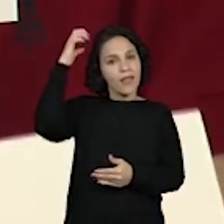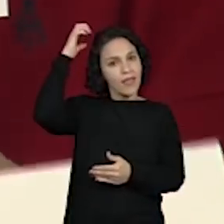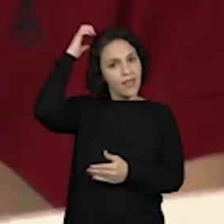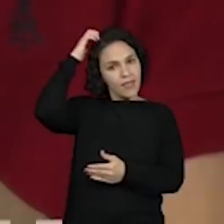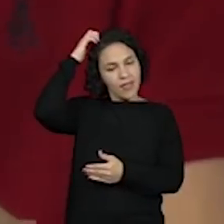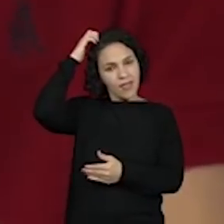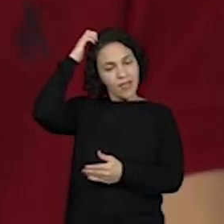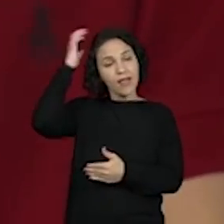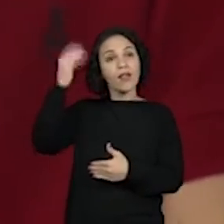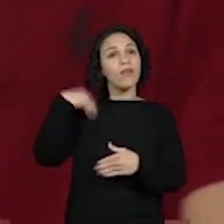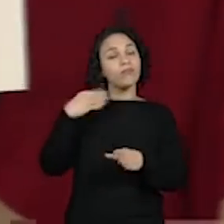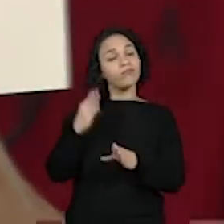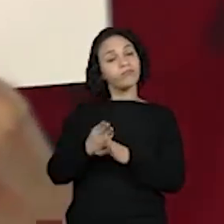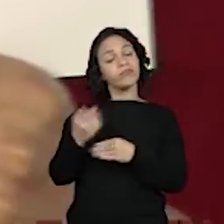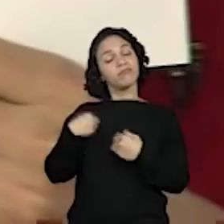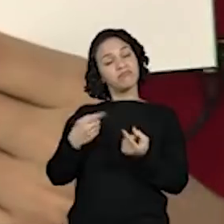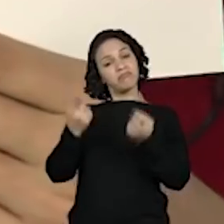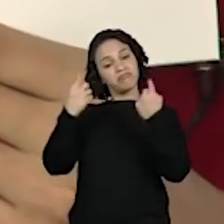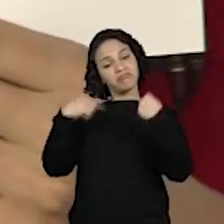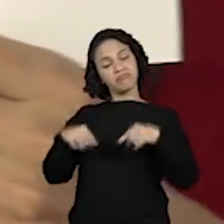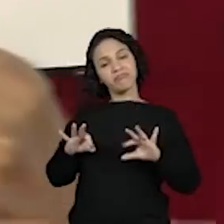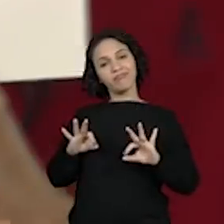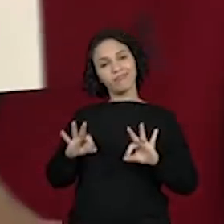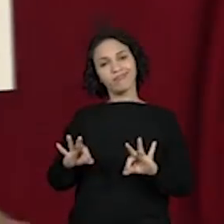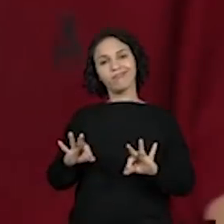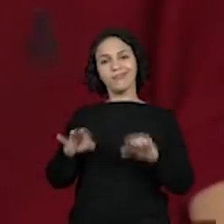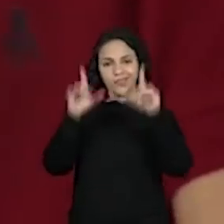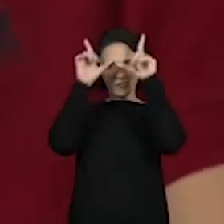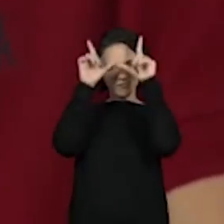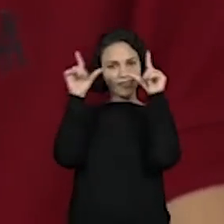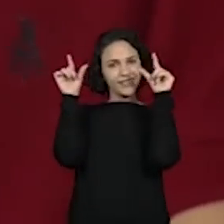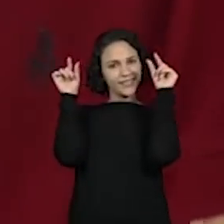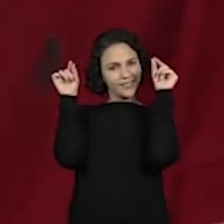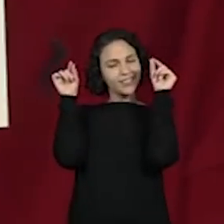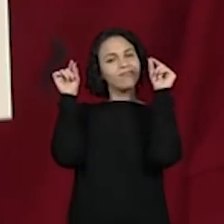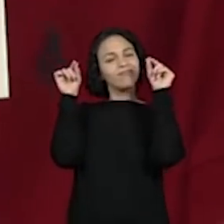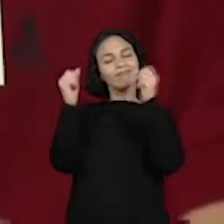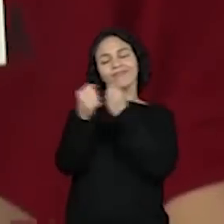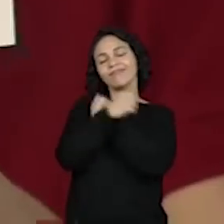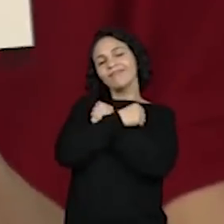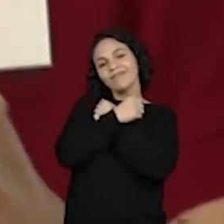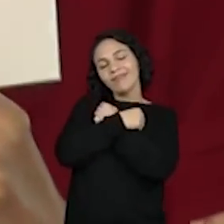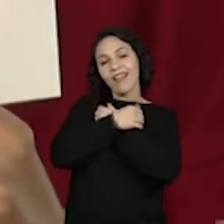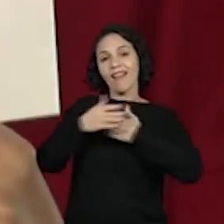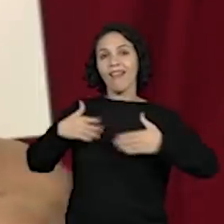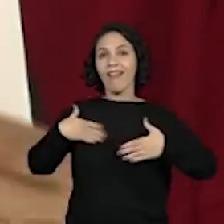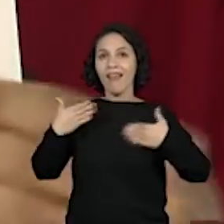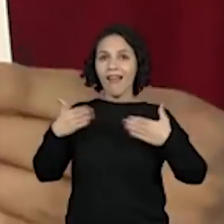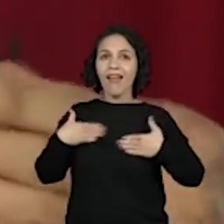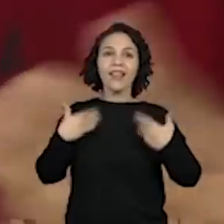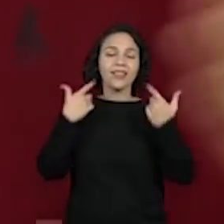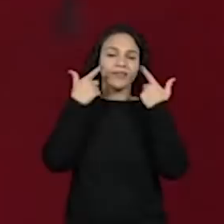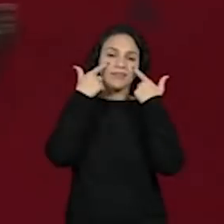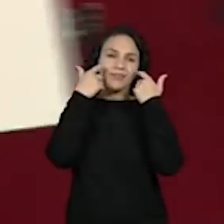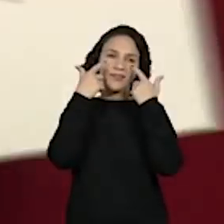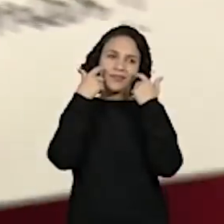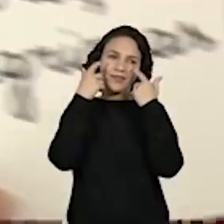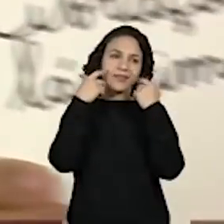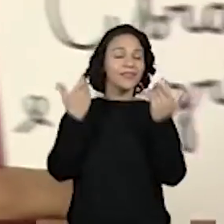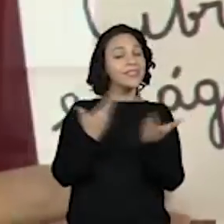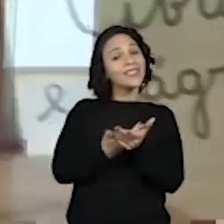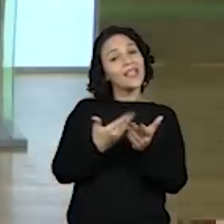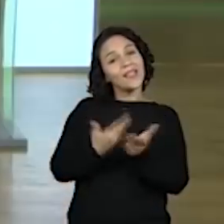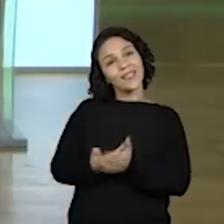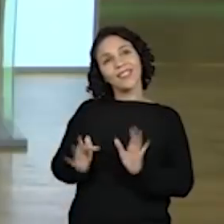descobriu assim que ela era uma princesa e houve abraços, alegria e lágrimas. E nossa aula